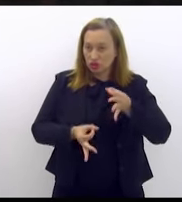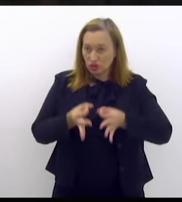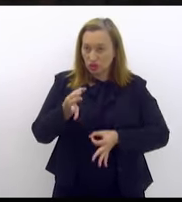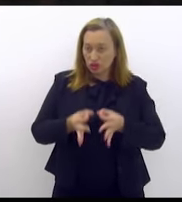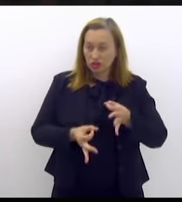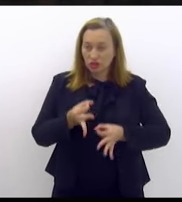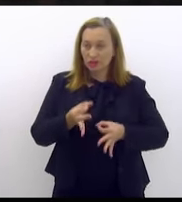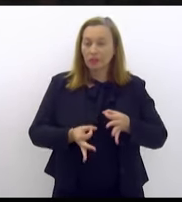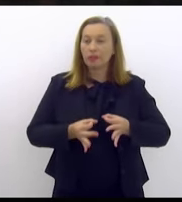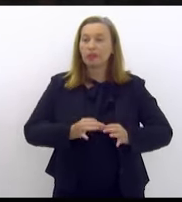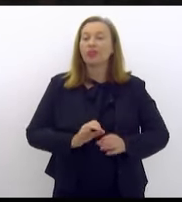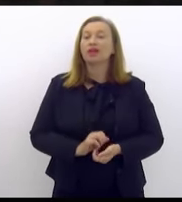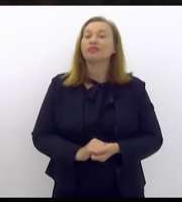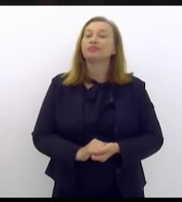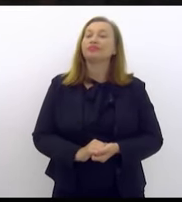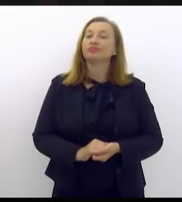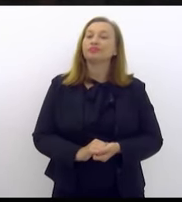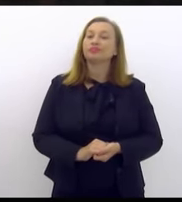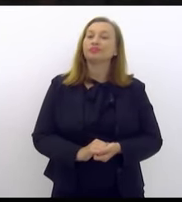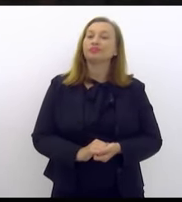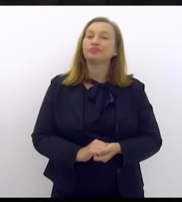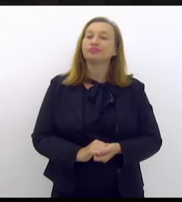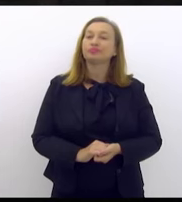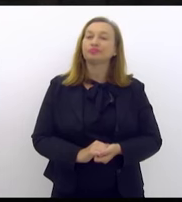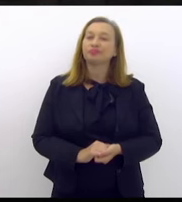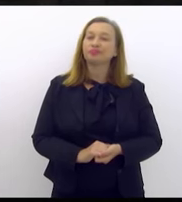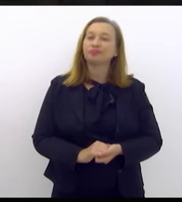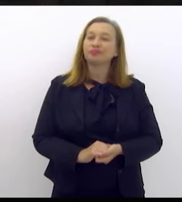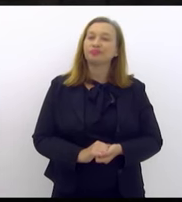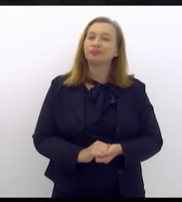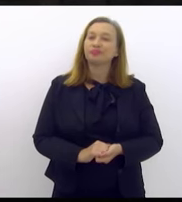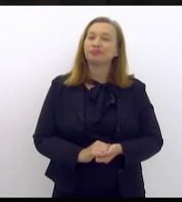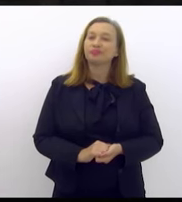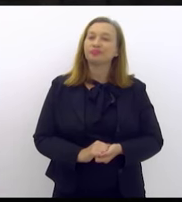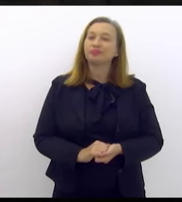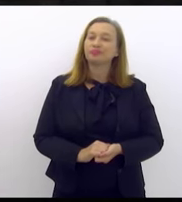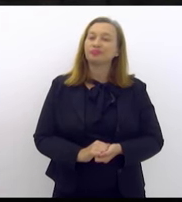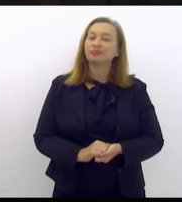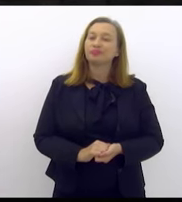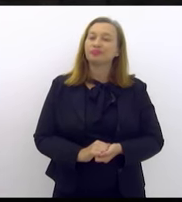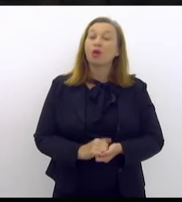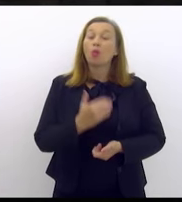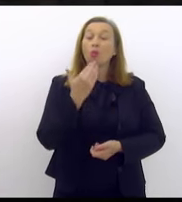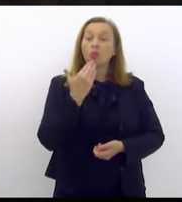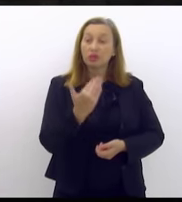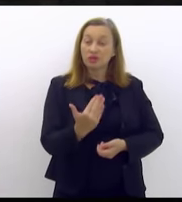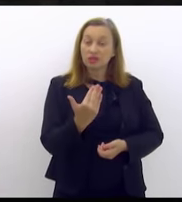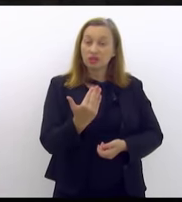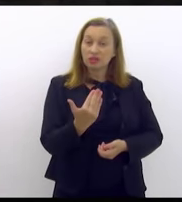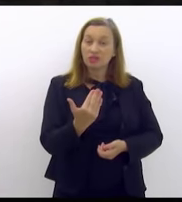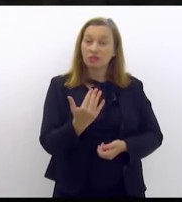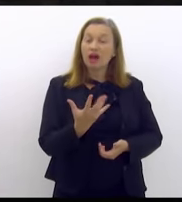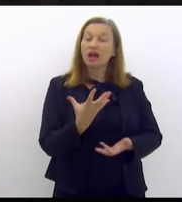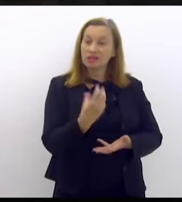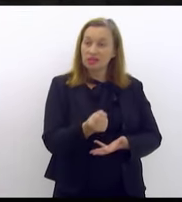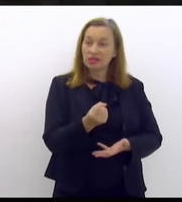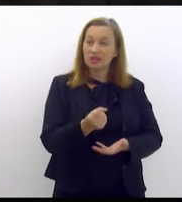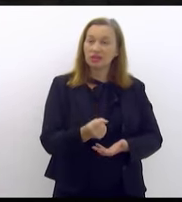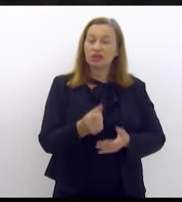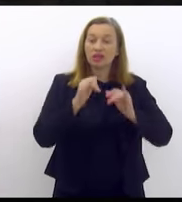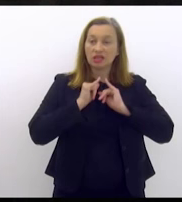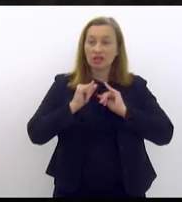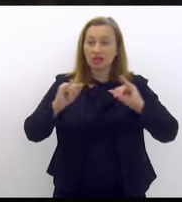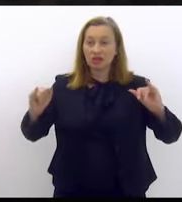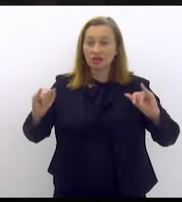órgão especial, Tribunal de Justiça considerou o nosso pedido correto e declarou